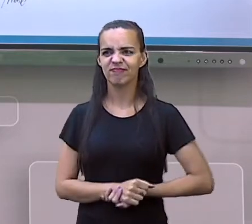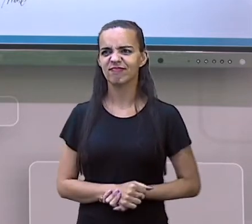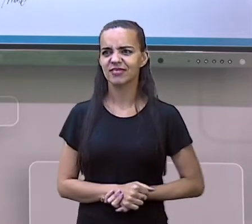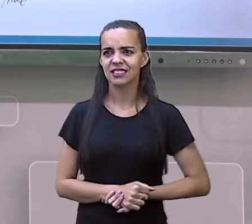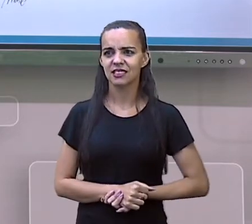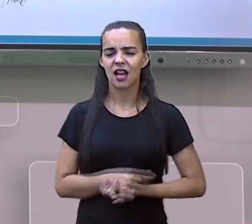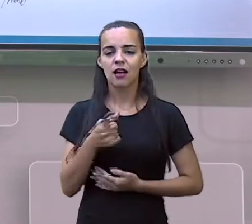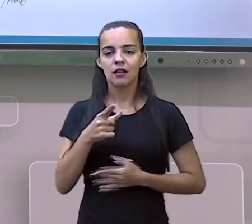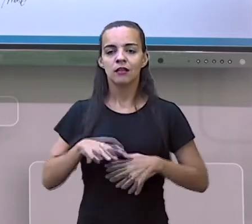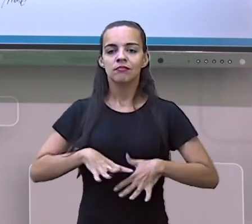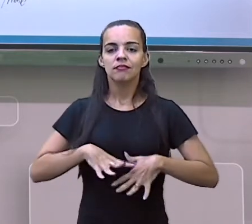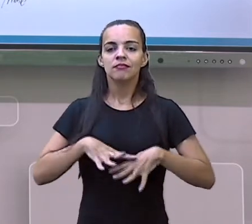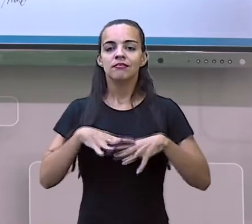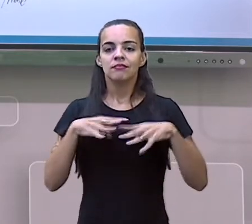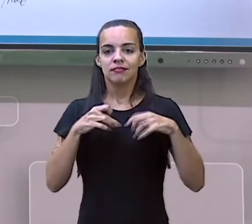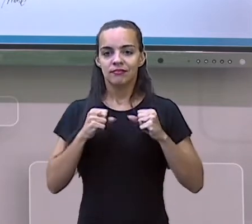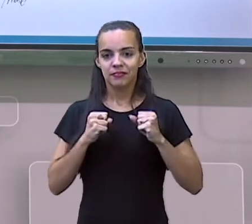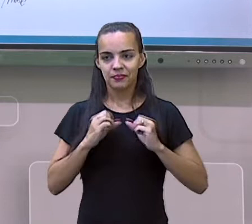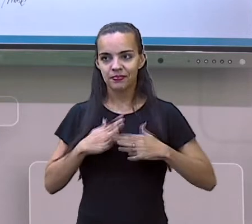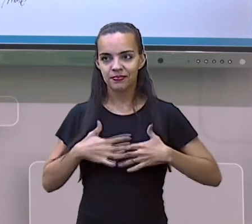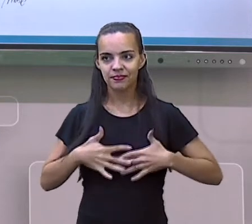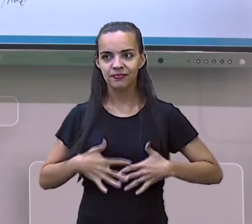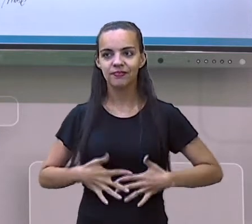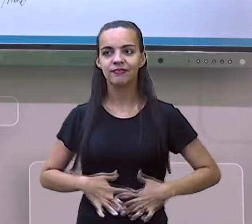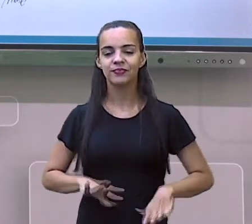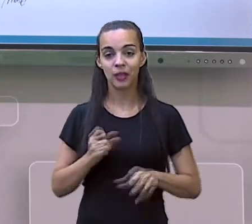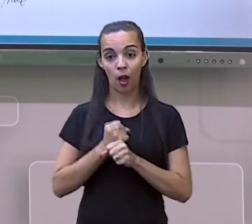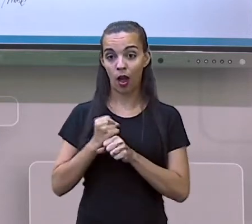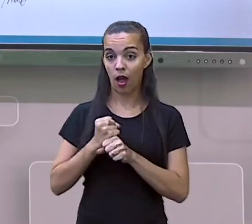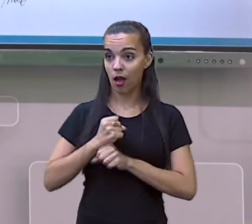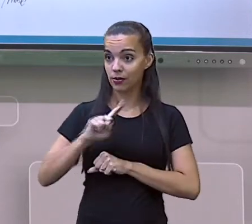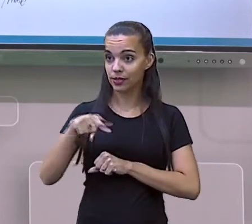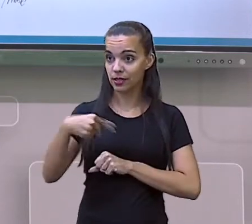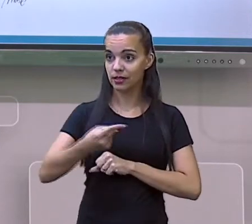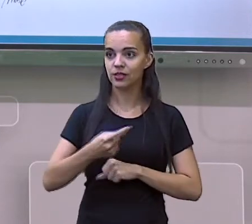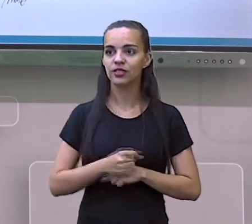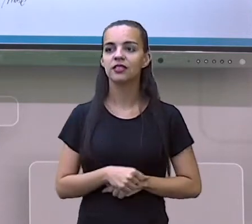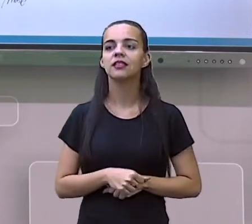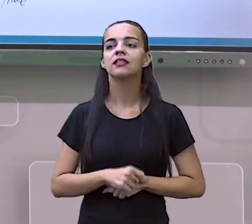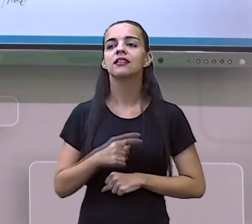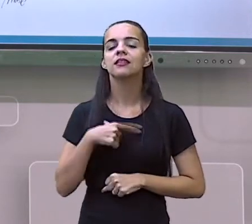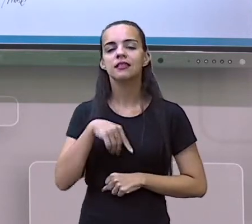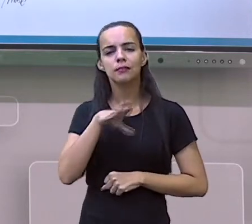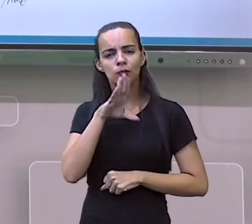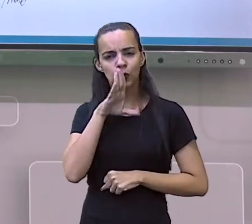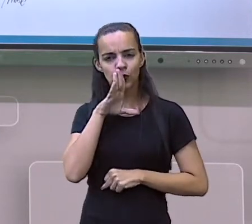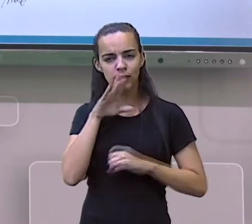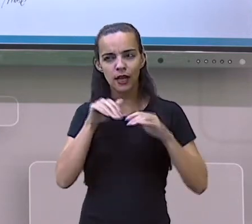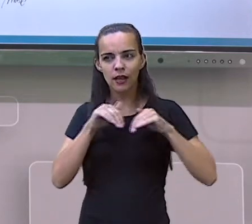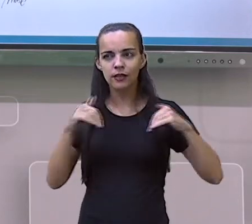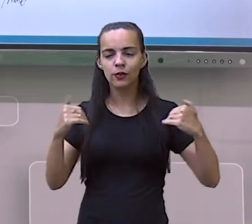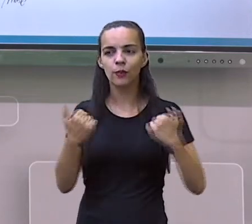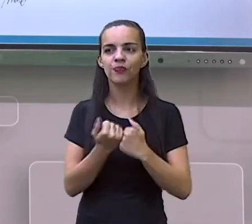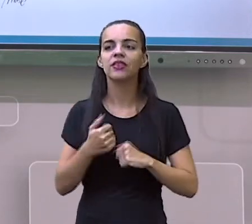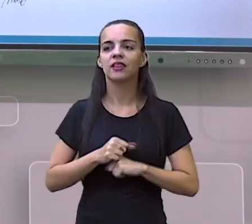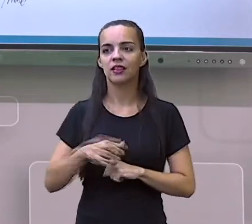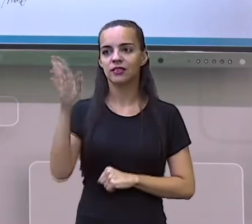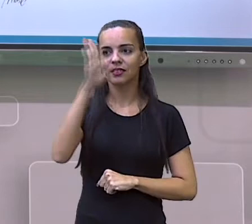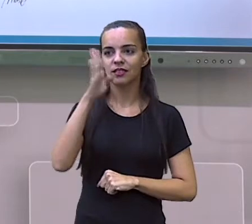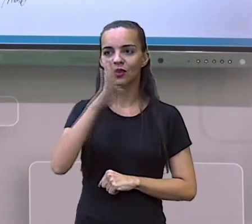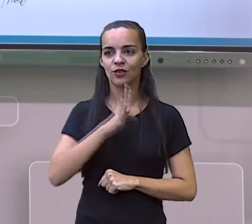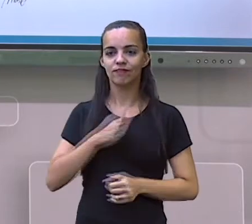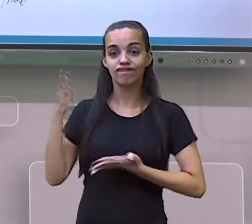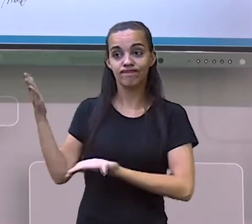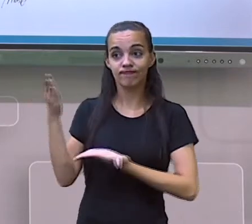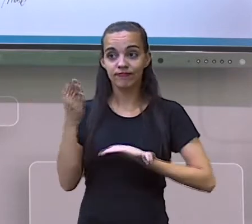Agora dá para respirar, né? 8 anos depois do grande silêncio no Maracanã, o Brasil